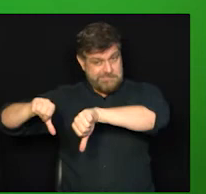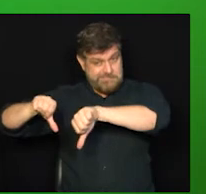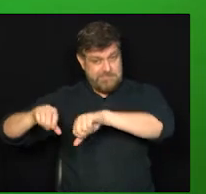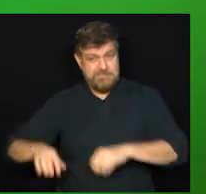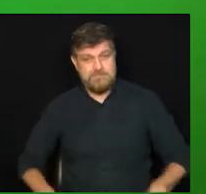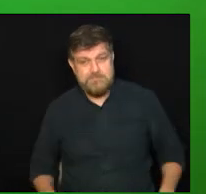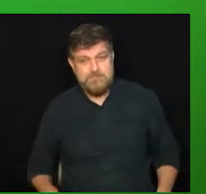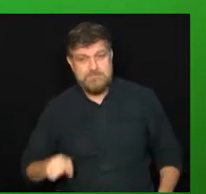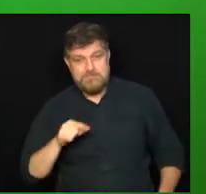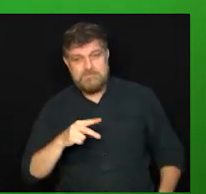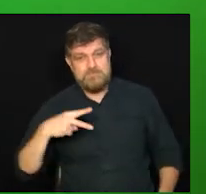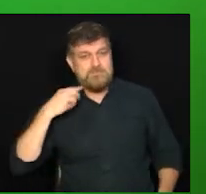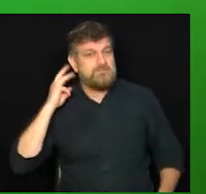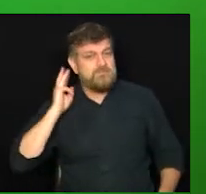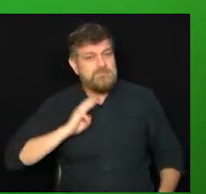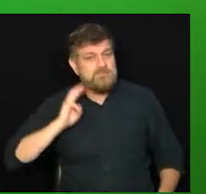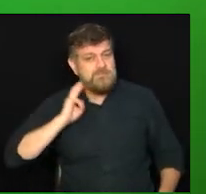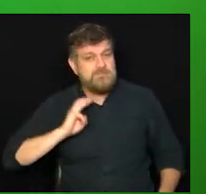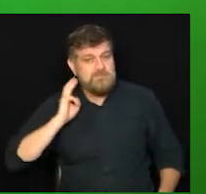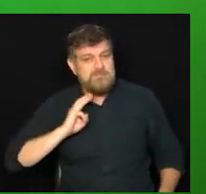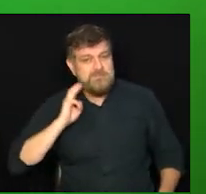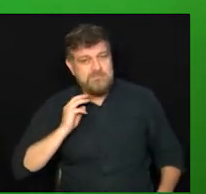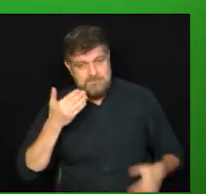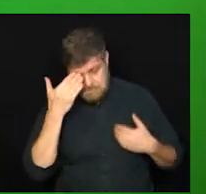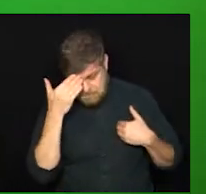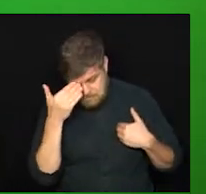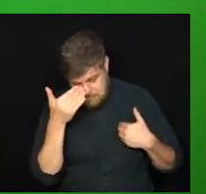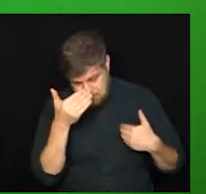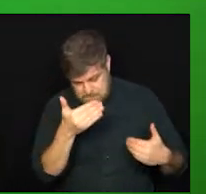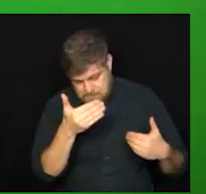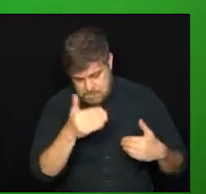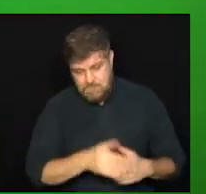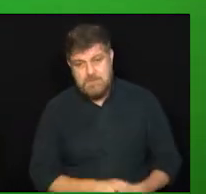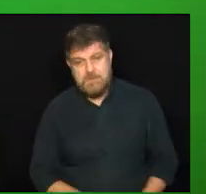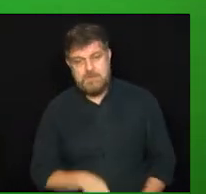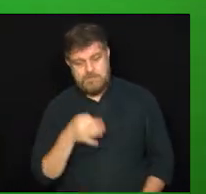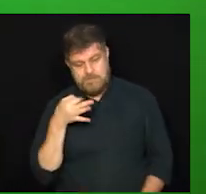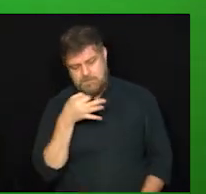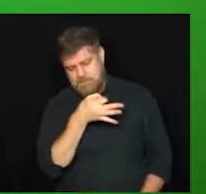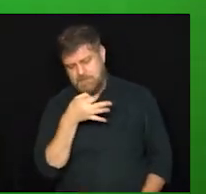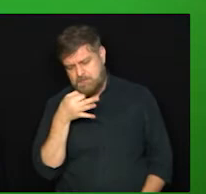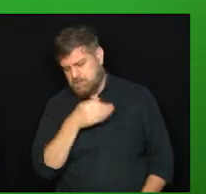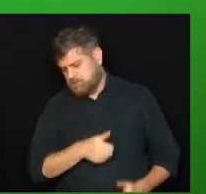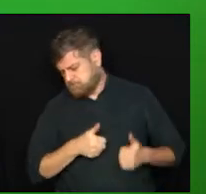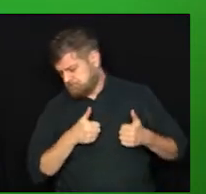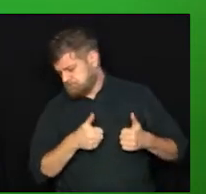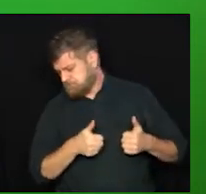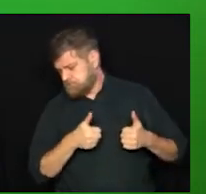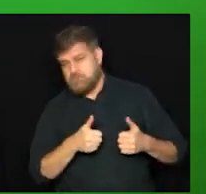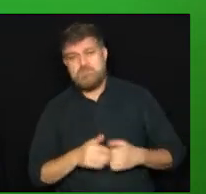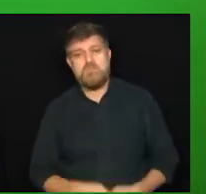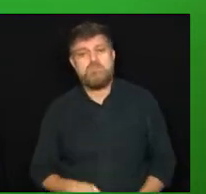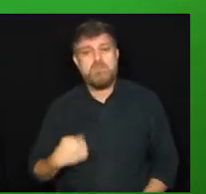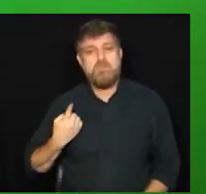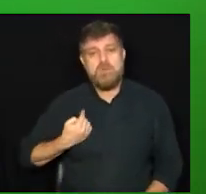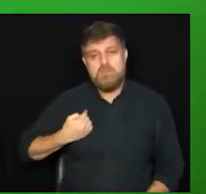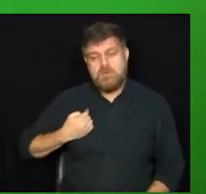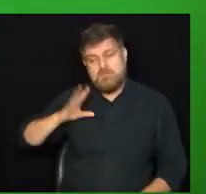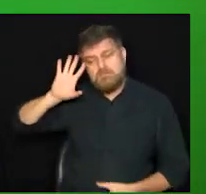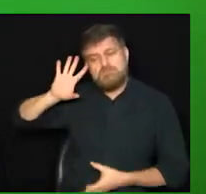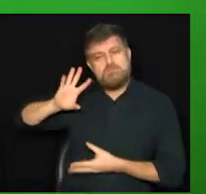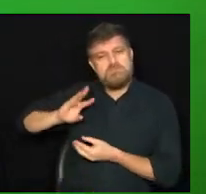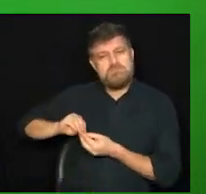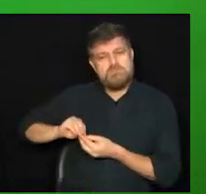Vereador Cecílio, obrigado também pelas palavras. Para finalizar,